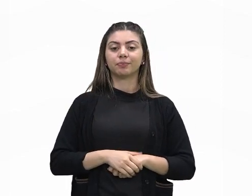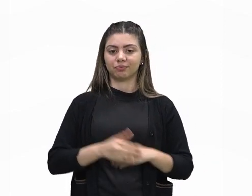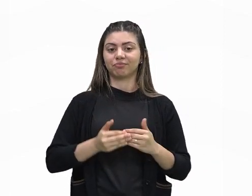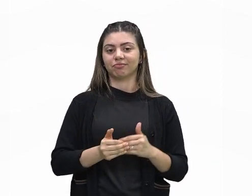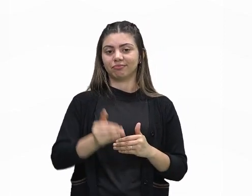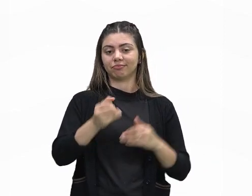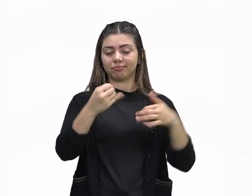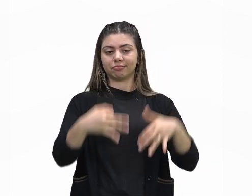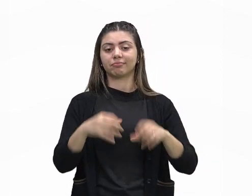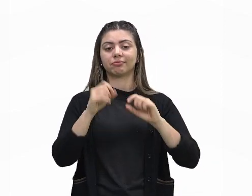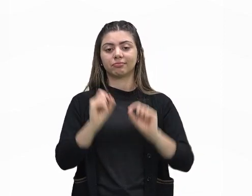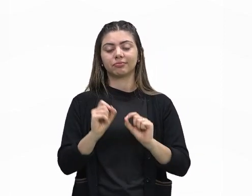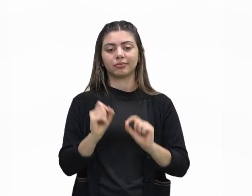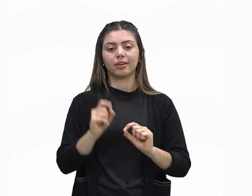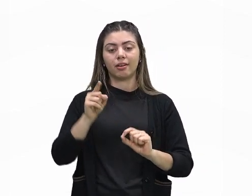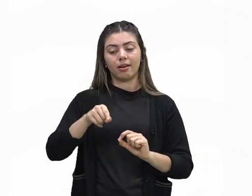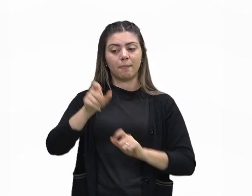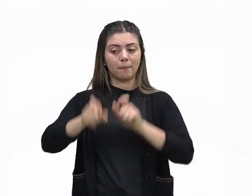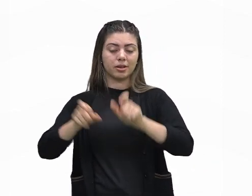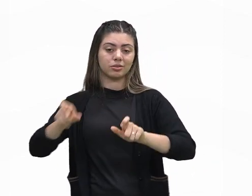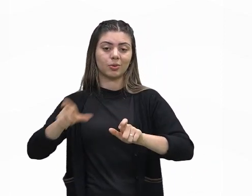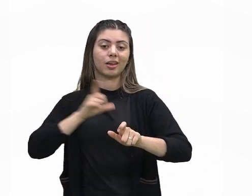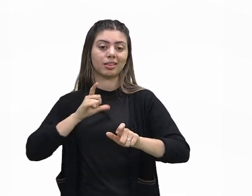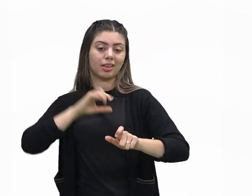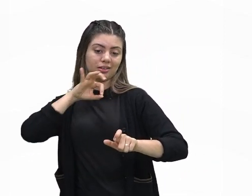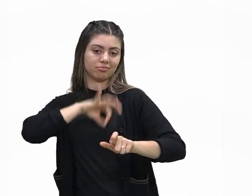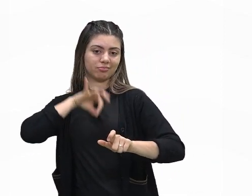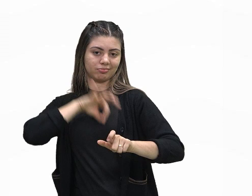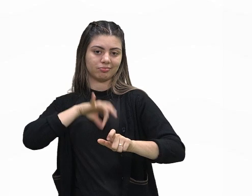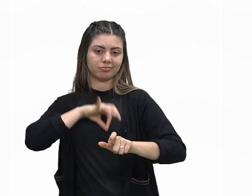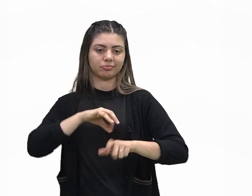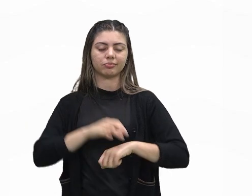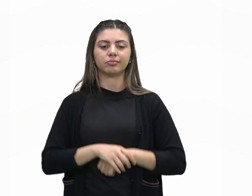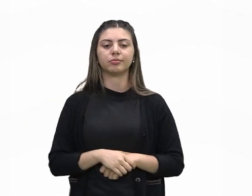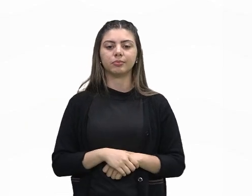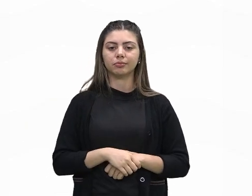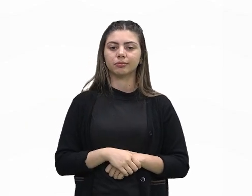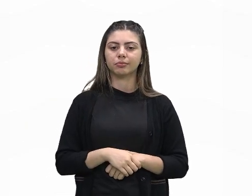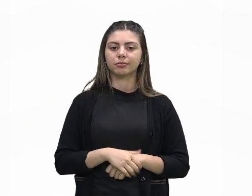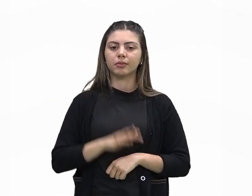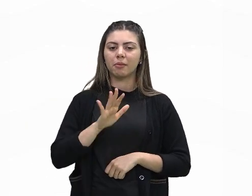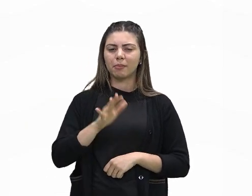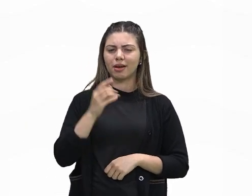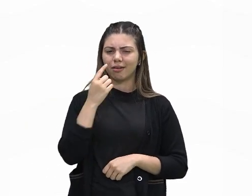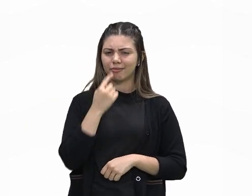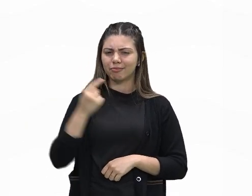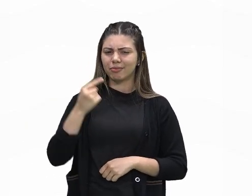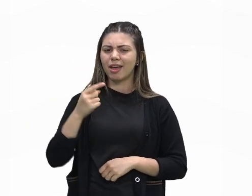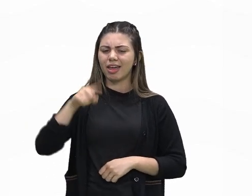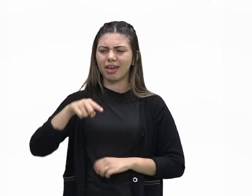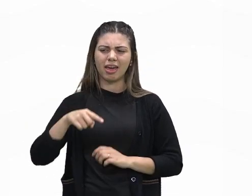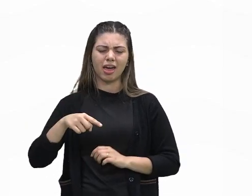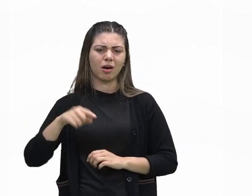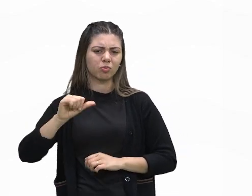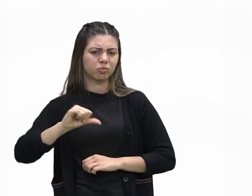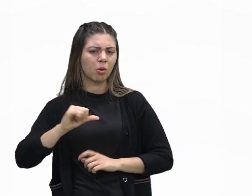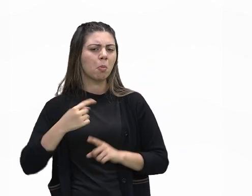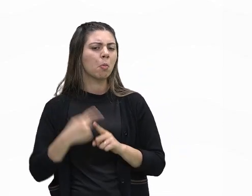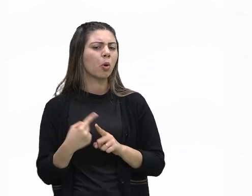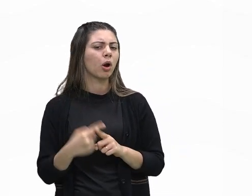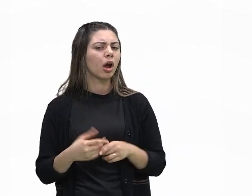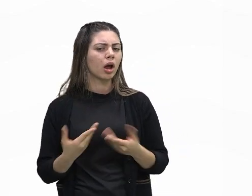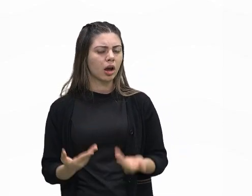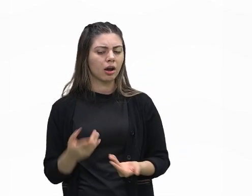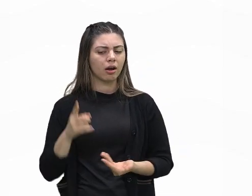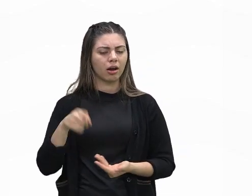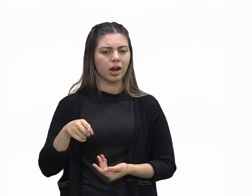são trabalhadores assalariados. Aí aqui é o ponto negativo. Por quê? Porque o salário